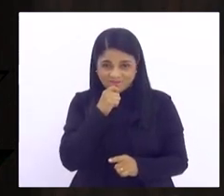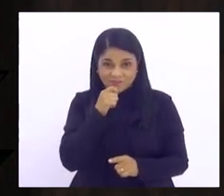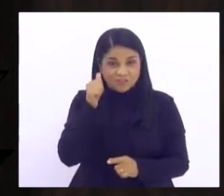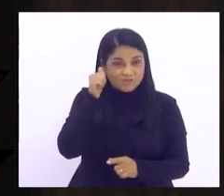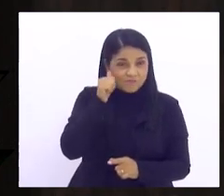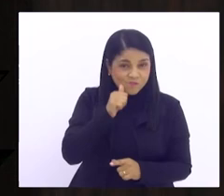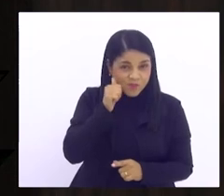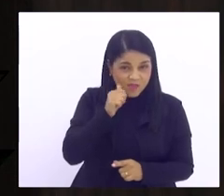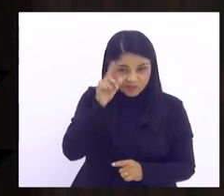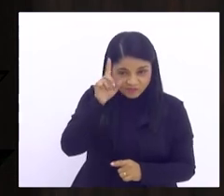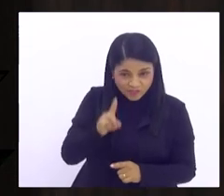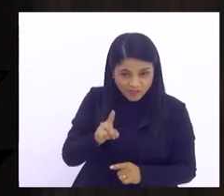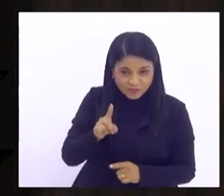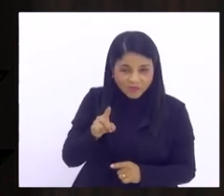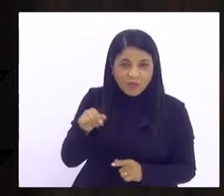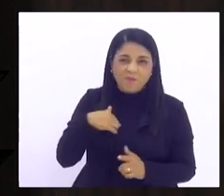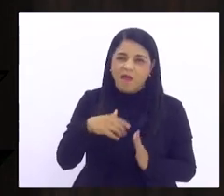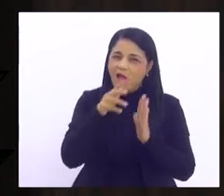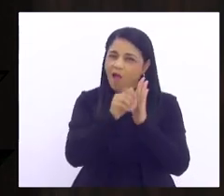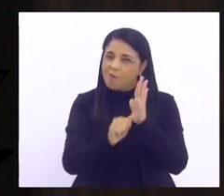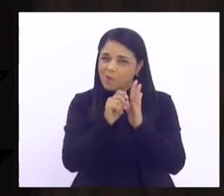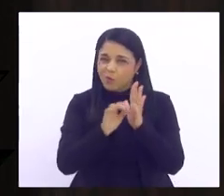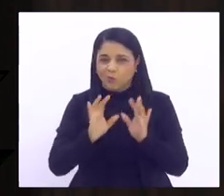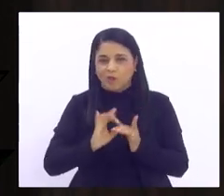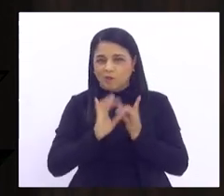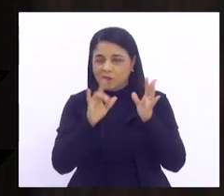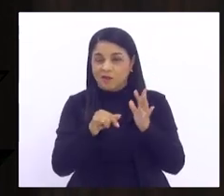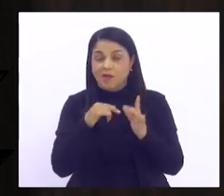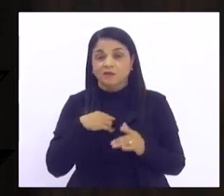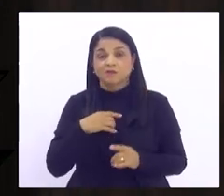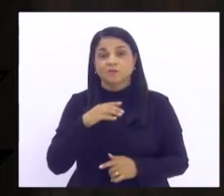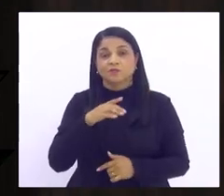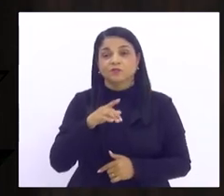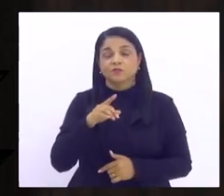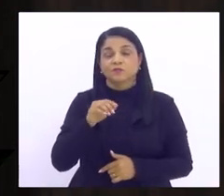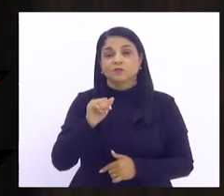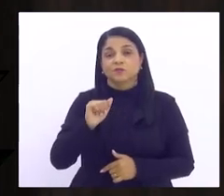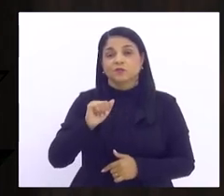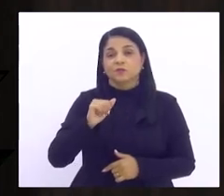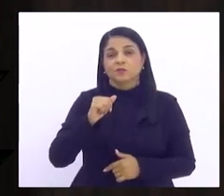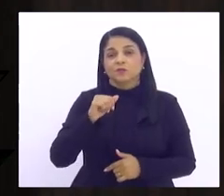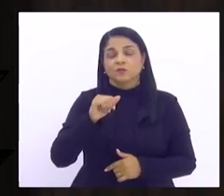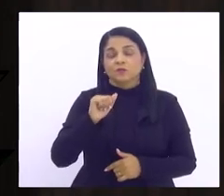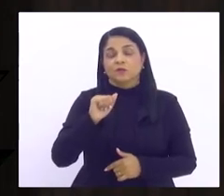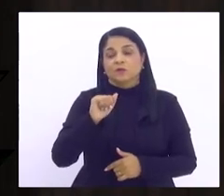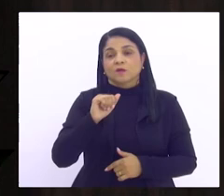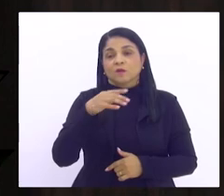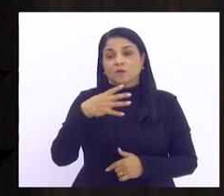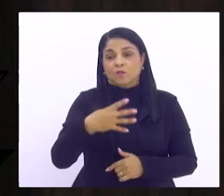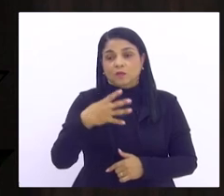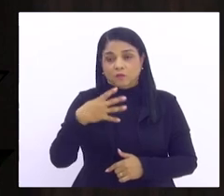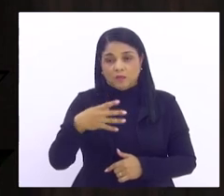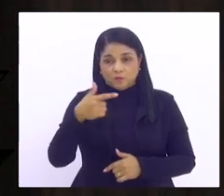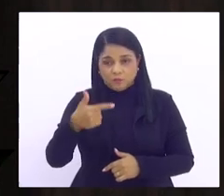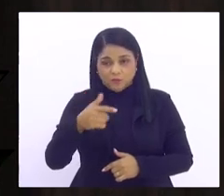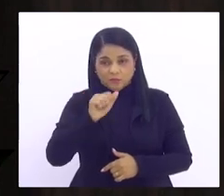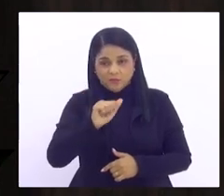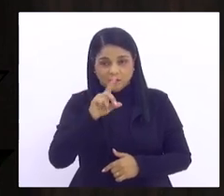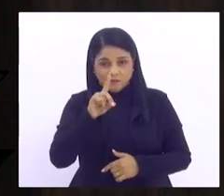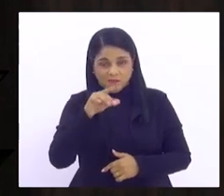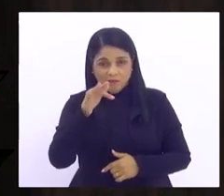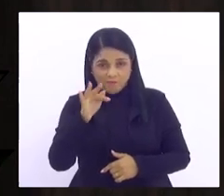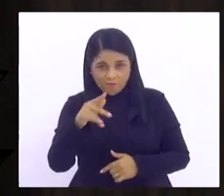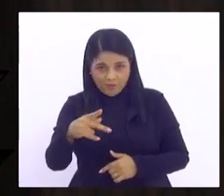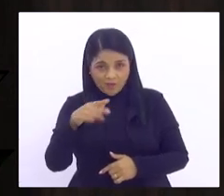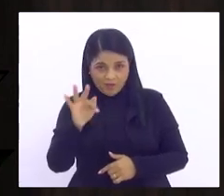aí, dentro do conteúdo da DPF 442, e depois, não só na ação em si, mas depois,